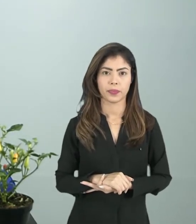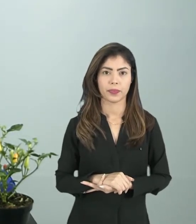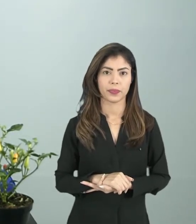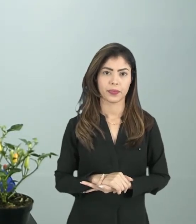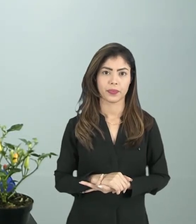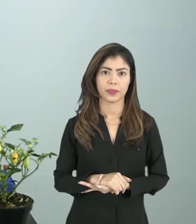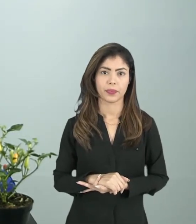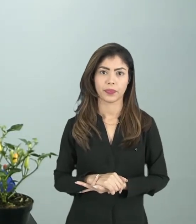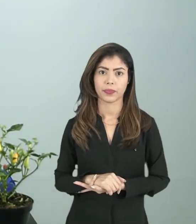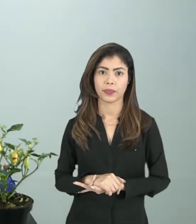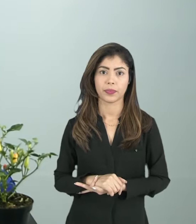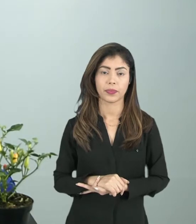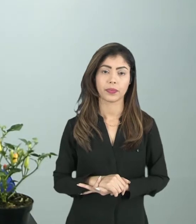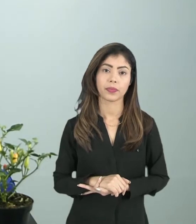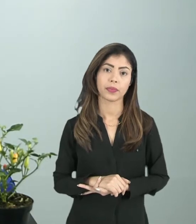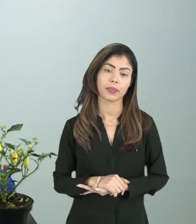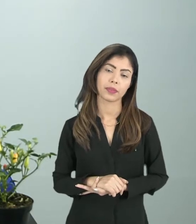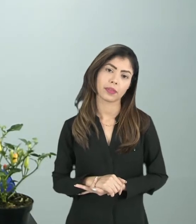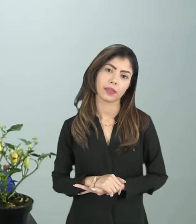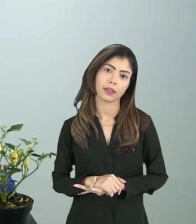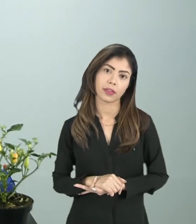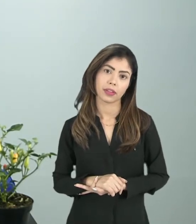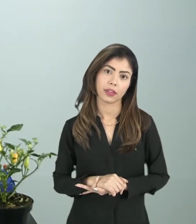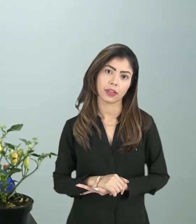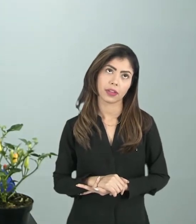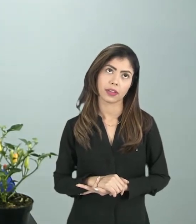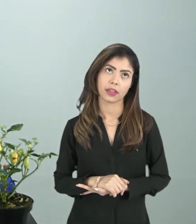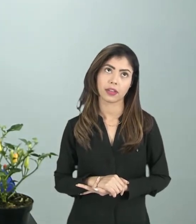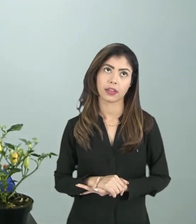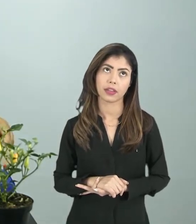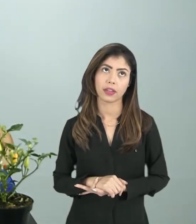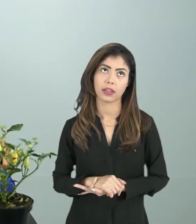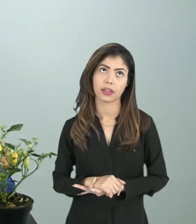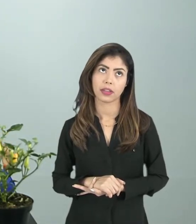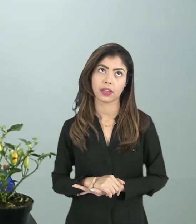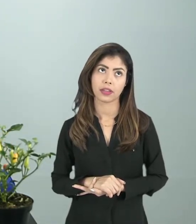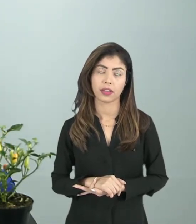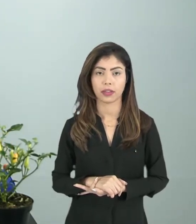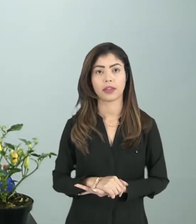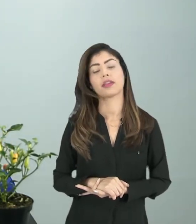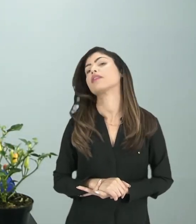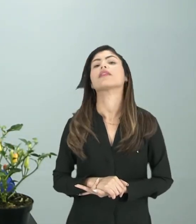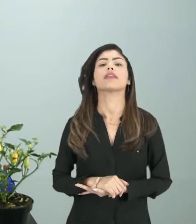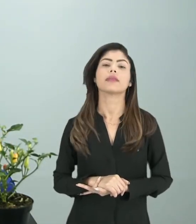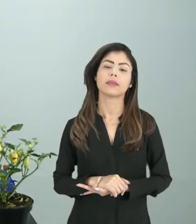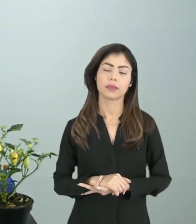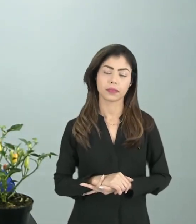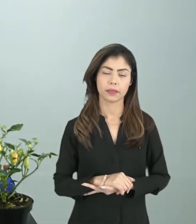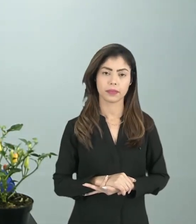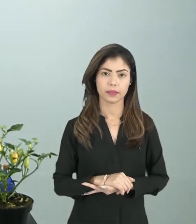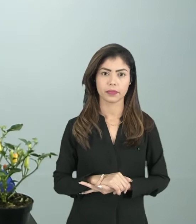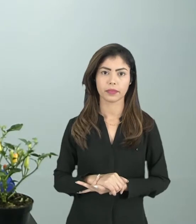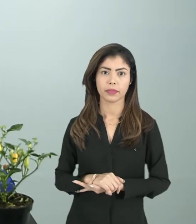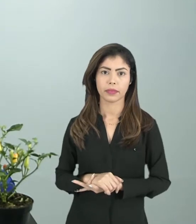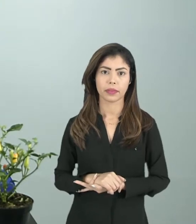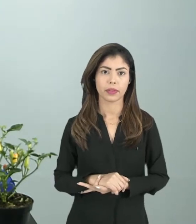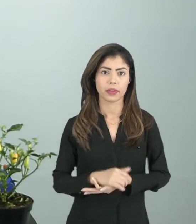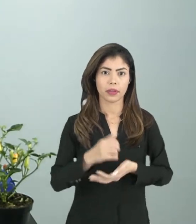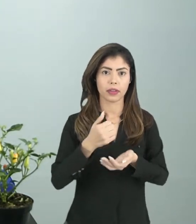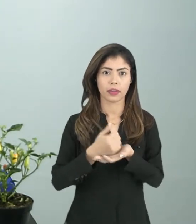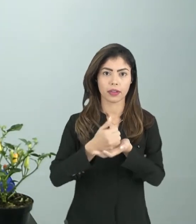Vamos para mais uma, que é a medicinal. Vamos